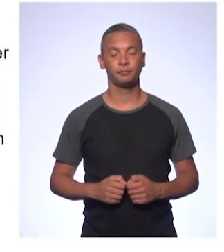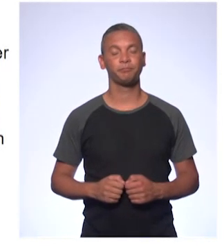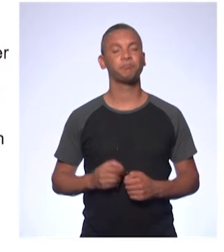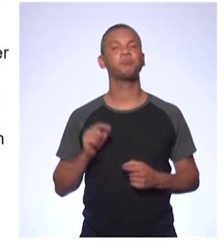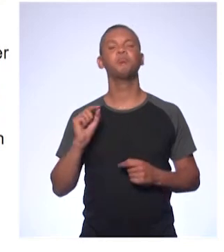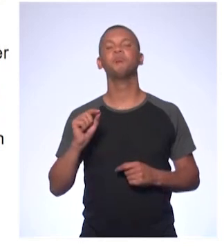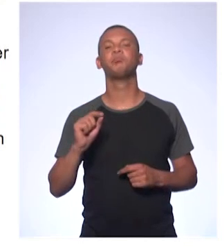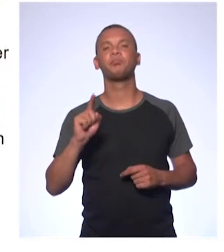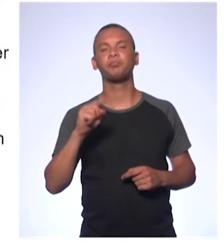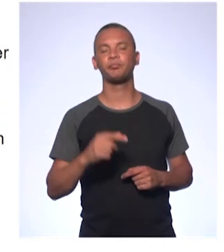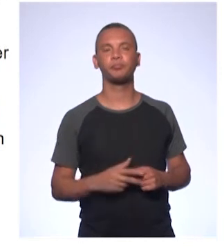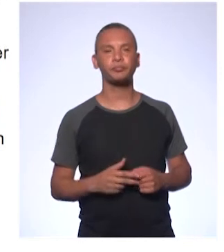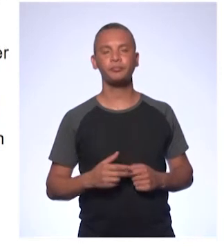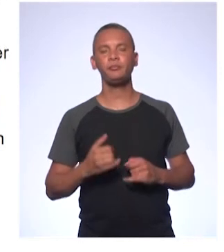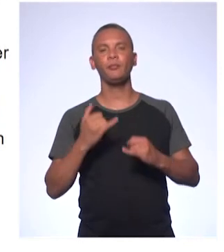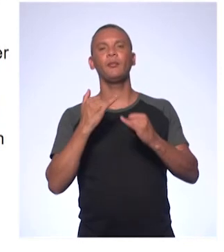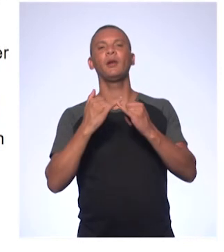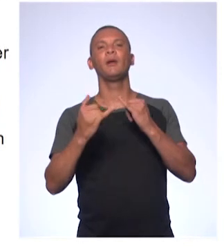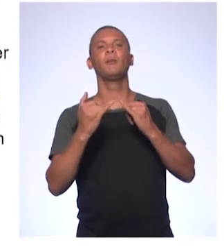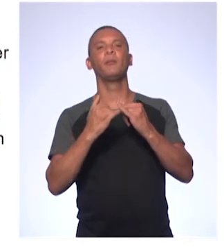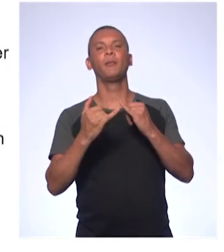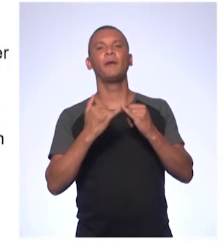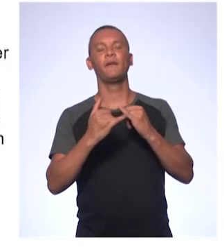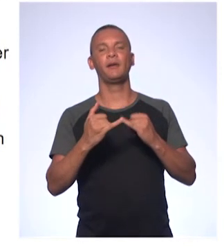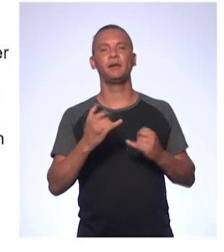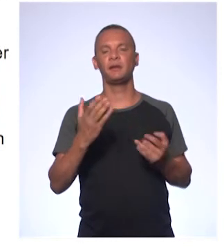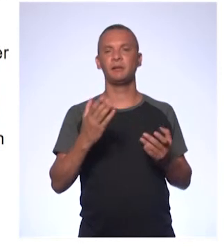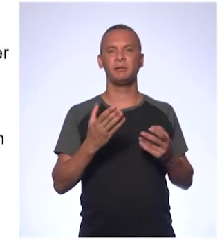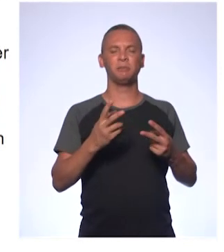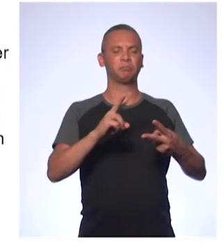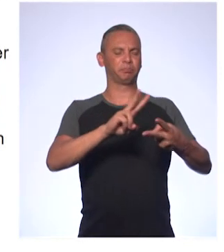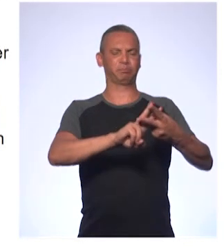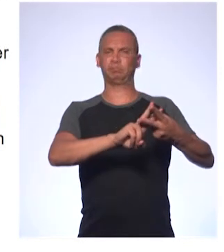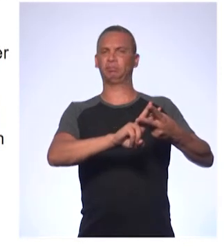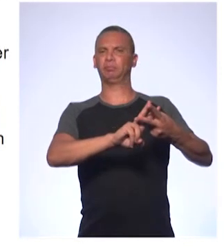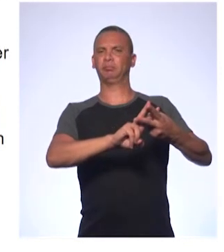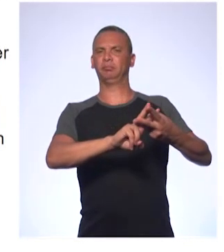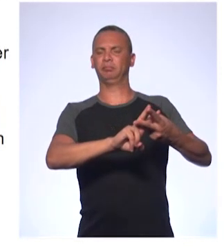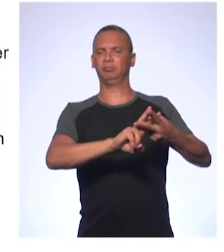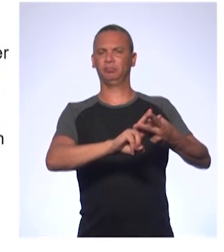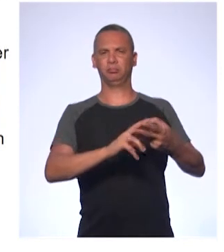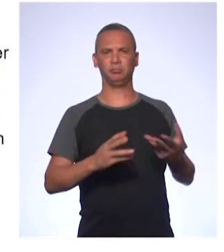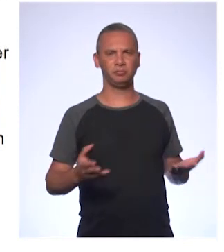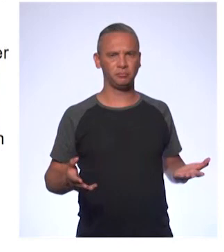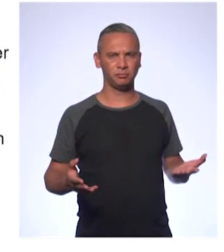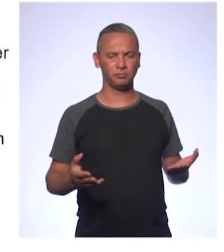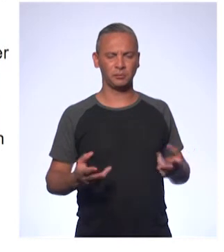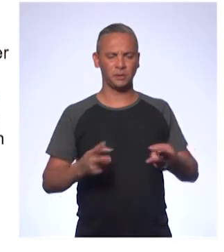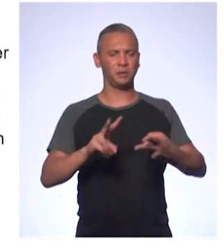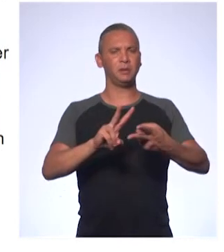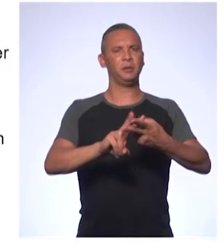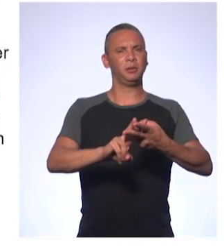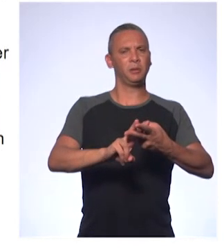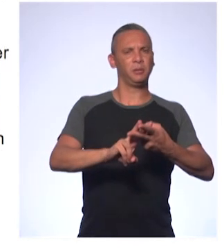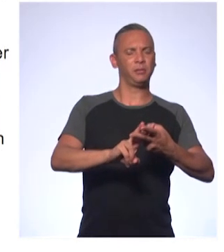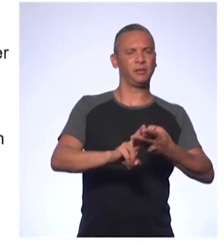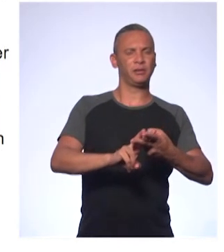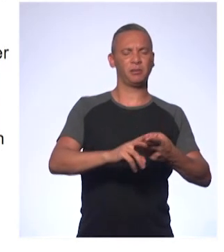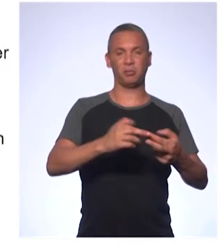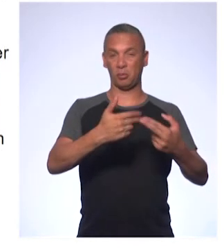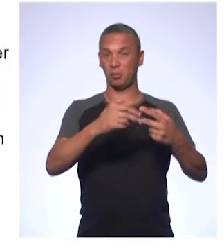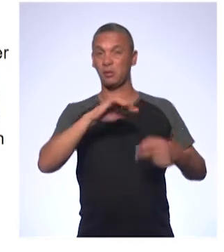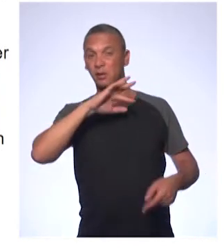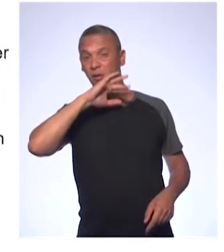é parecido com português, né? Cadeia, prisão. Então, aí a gente tem prisão como algo